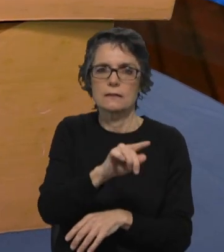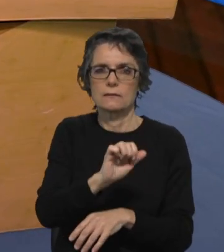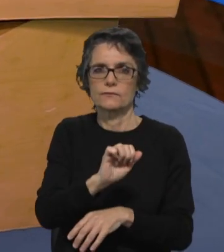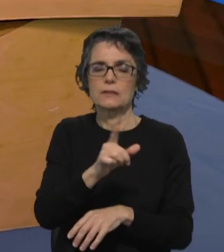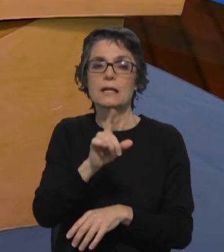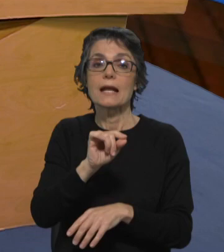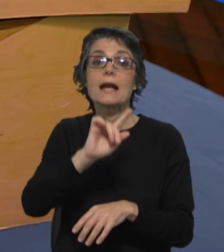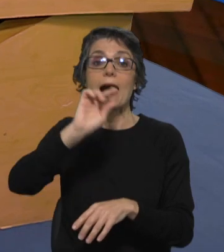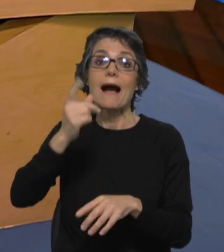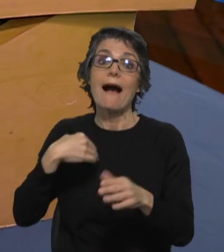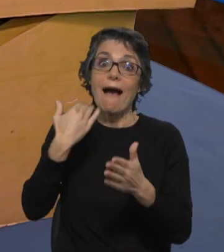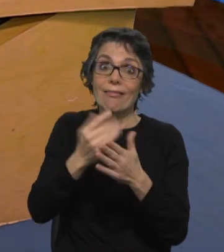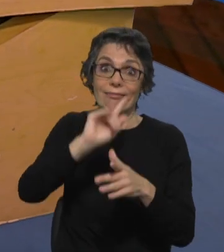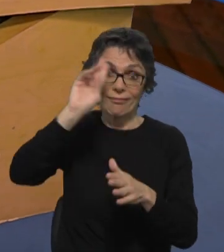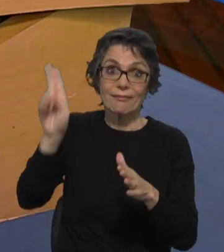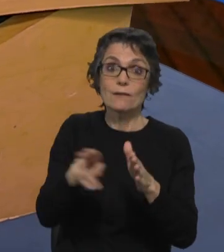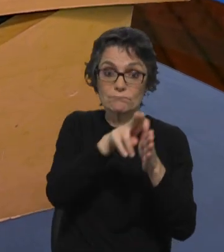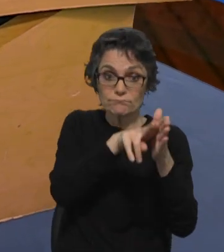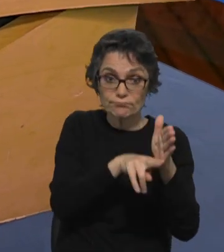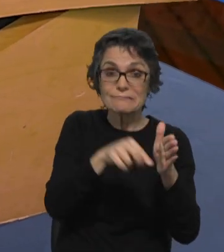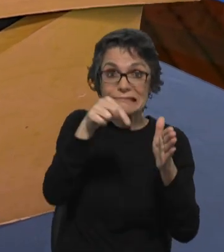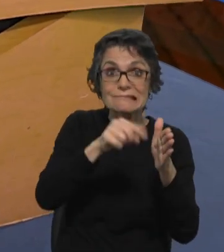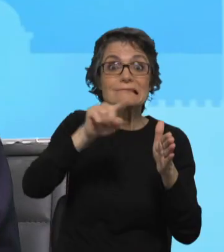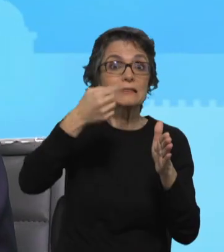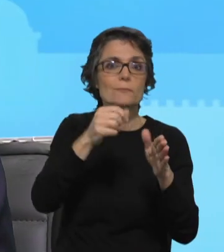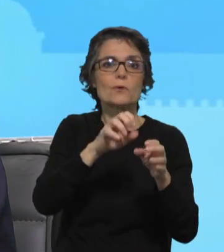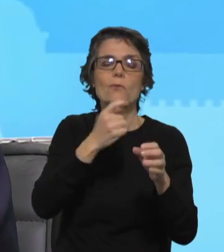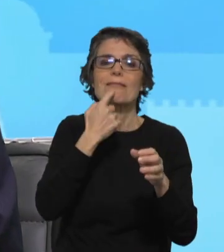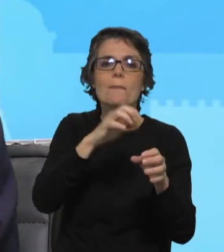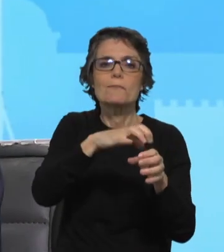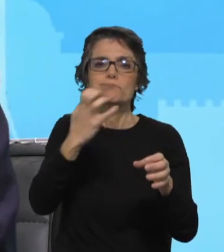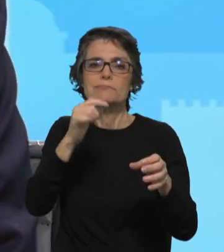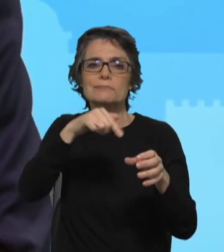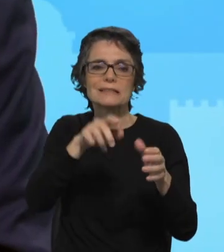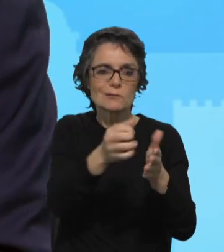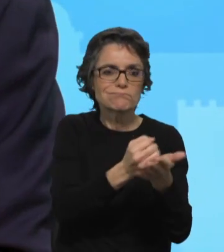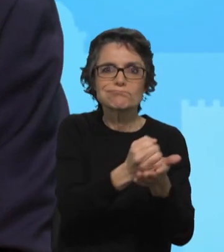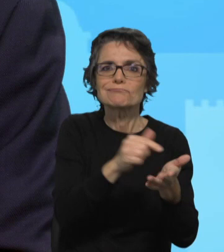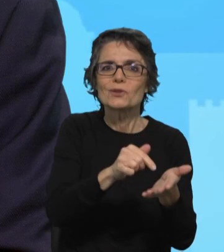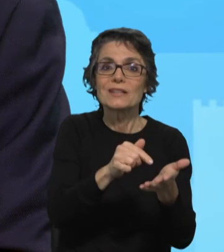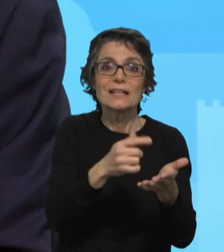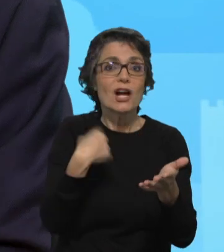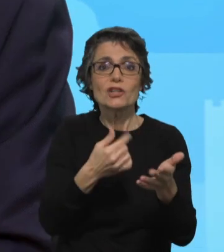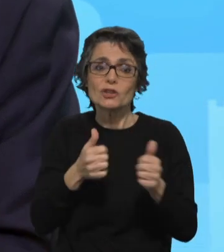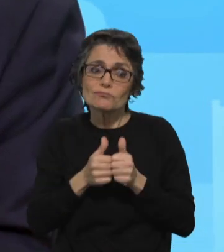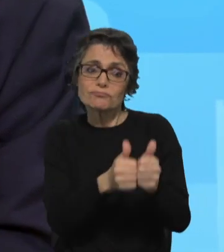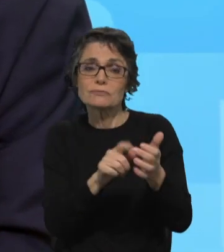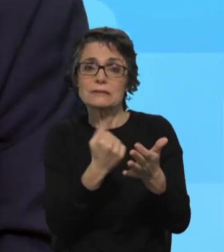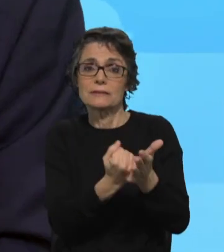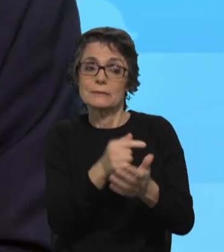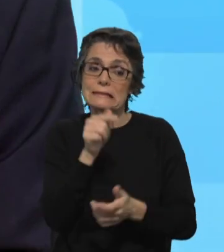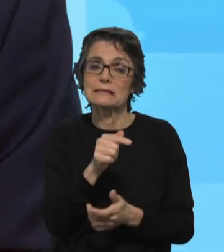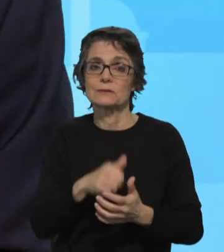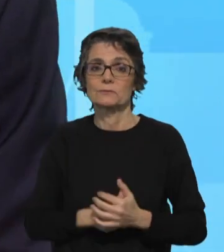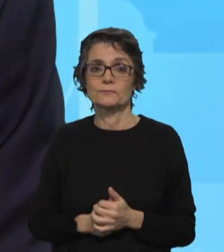ao sepulcro vazio e aqui, de alguma maneira, lançando-nos para o tempo pascal, para a celebração da ressurreição. Portanto,